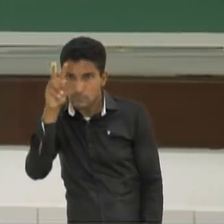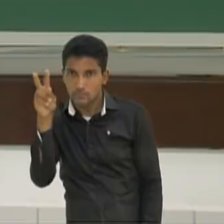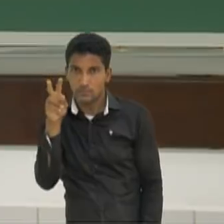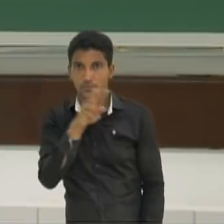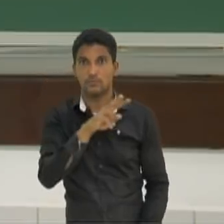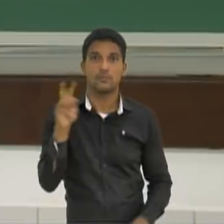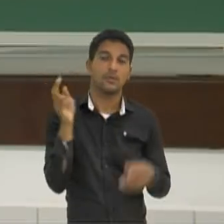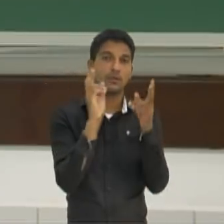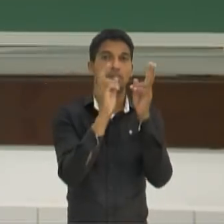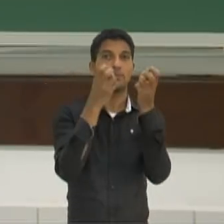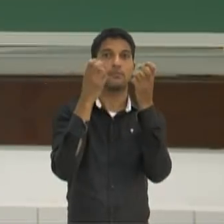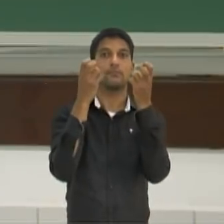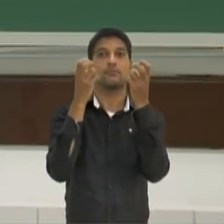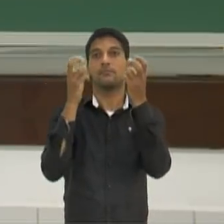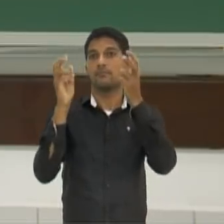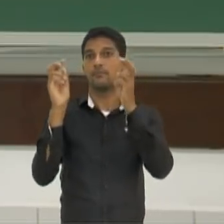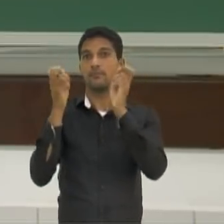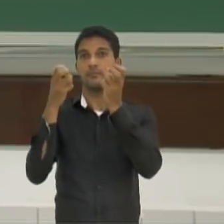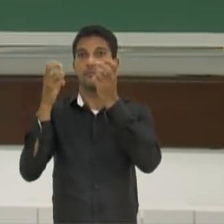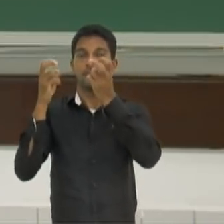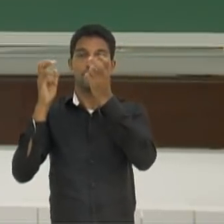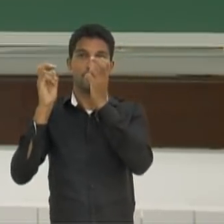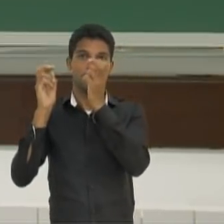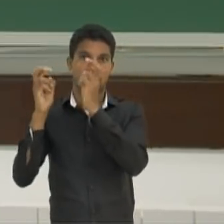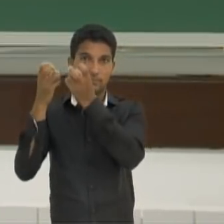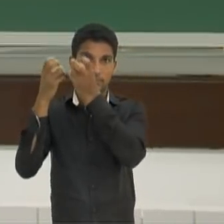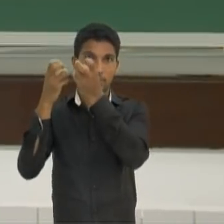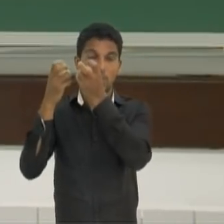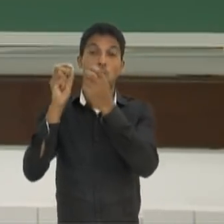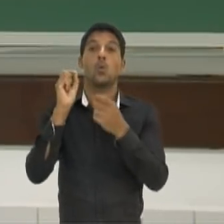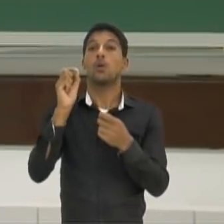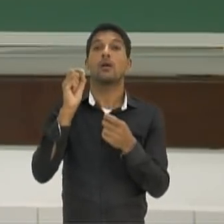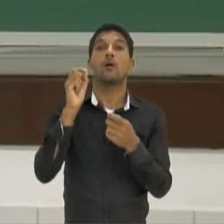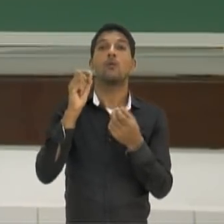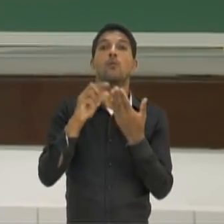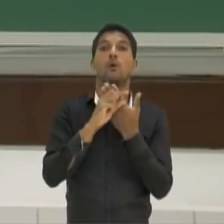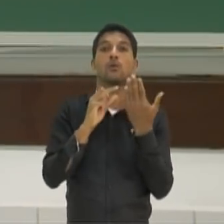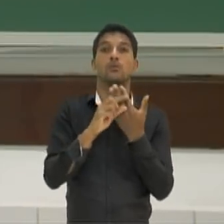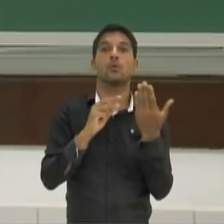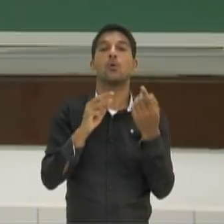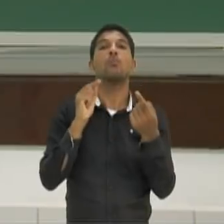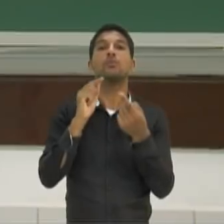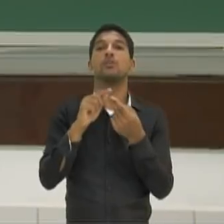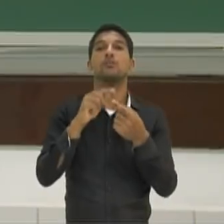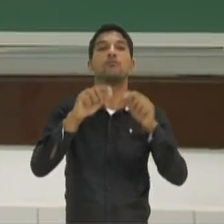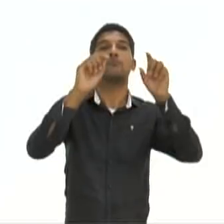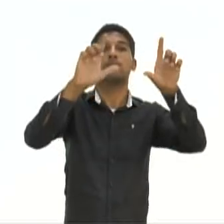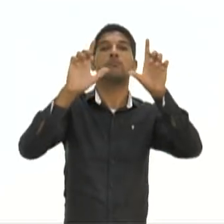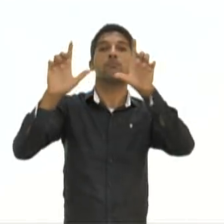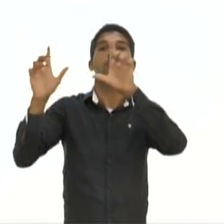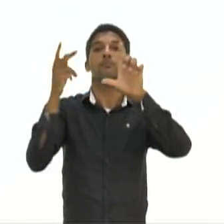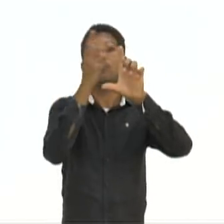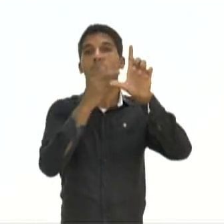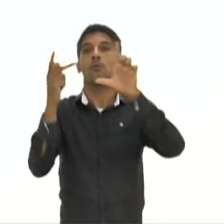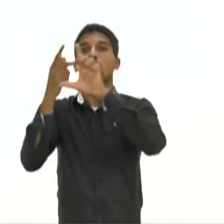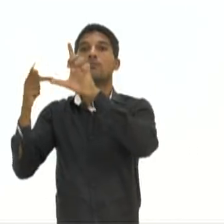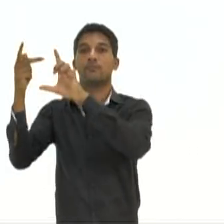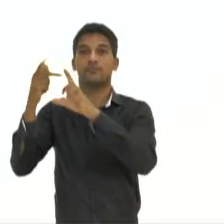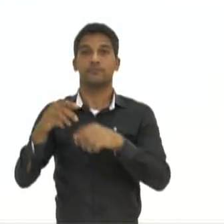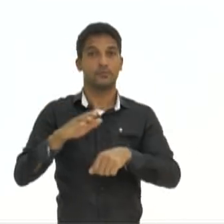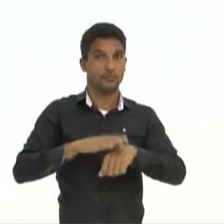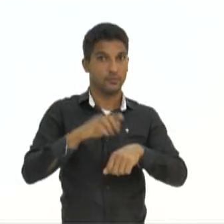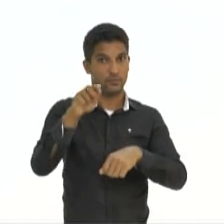da totalidade do que foi a intenção do autor ao elaborar a tirinha. Um tempo, então, para vocês fazerem mais esses